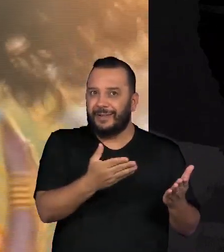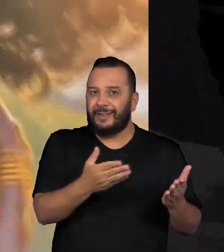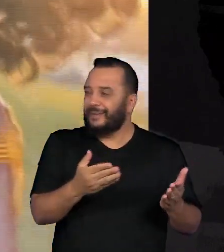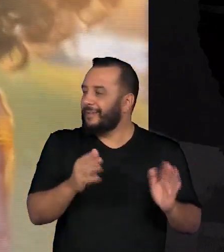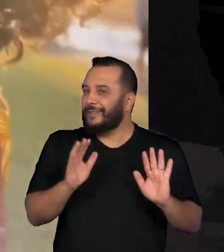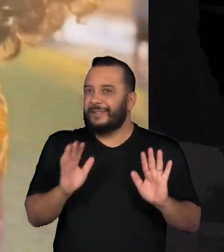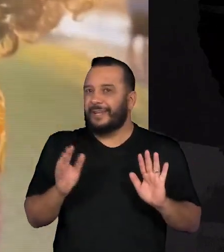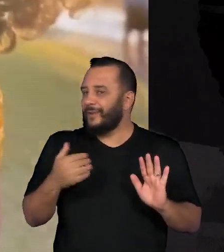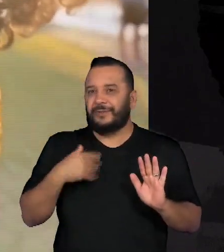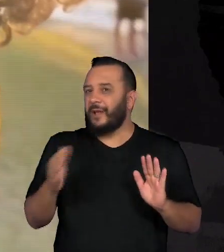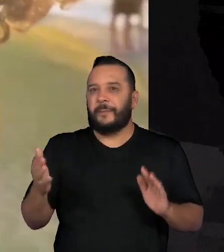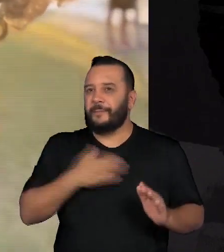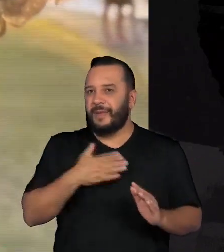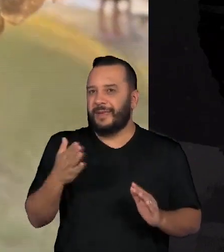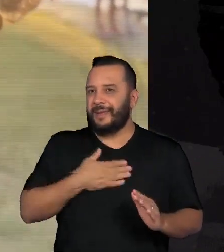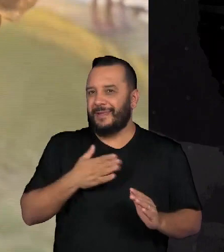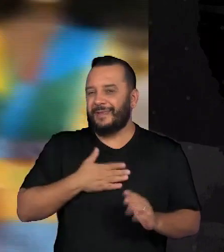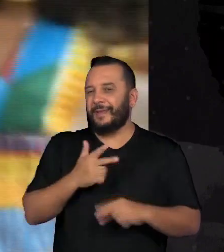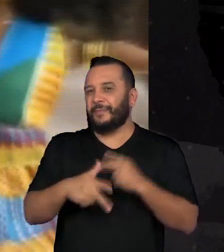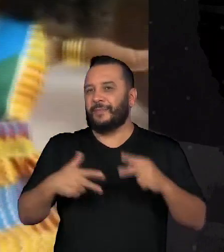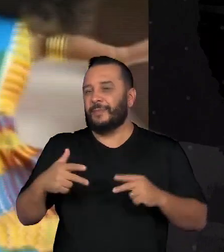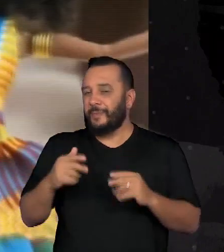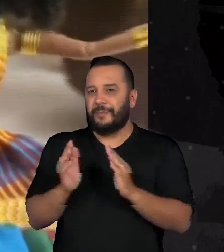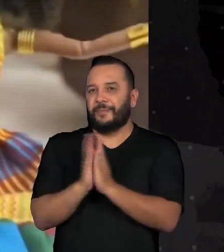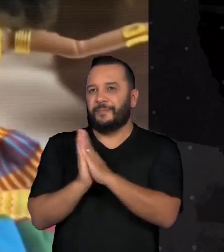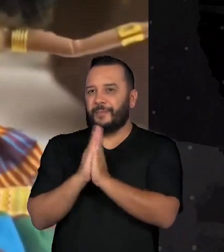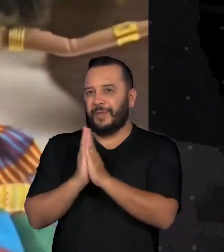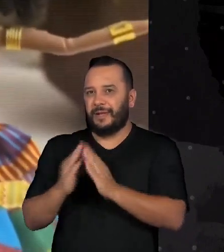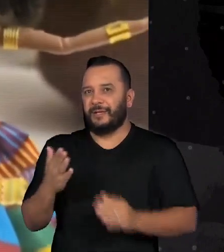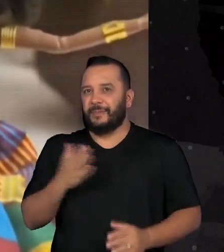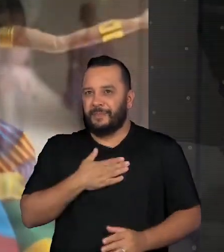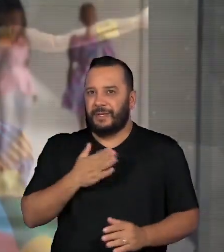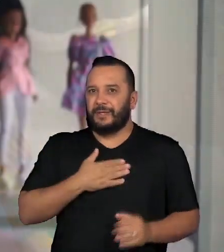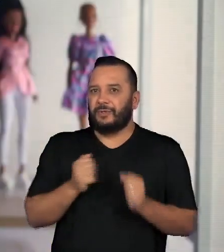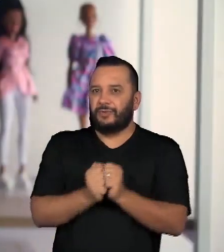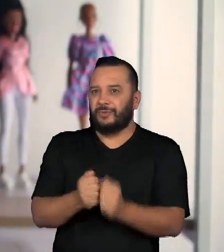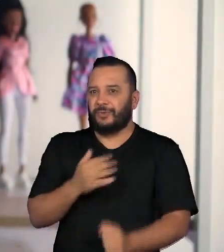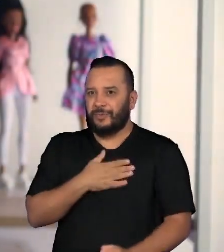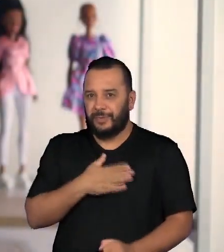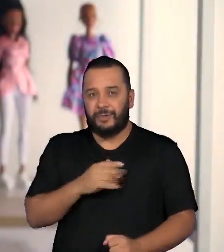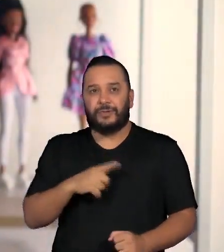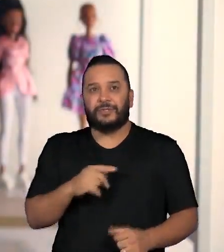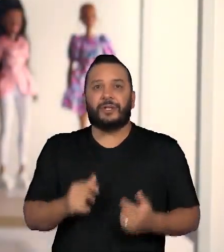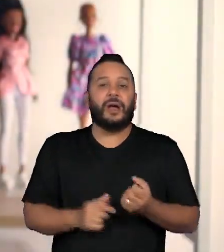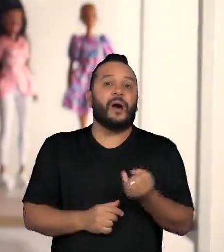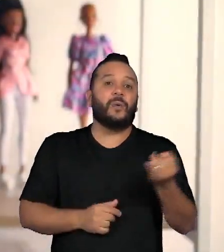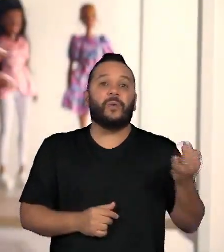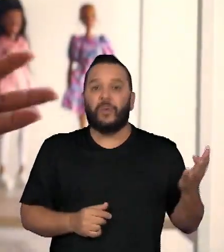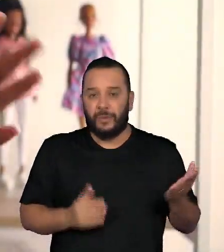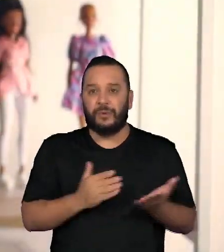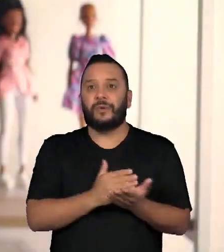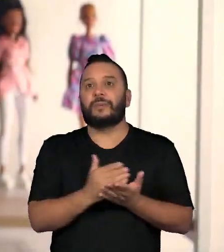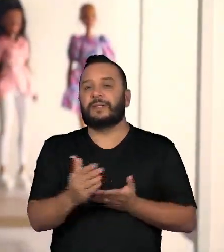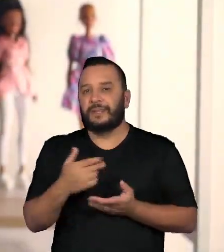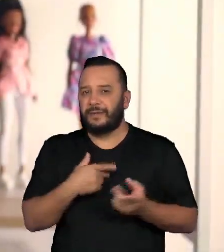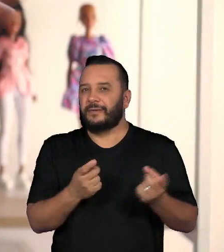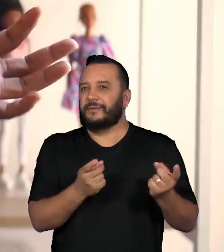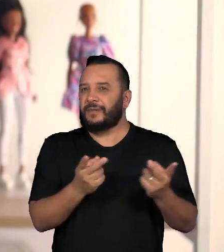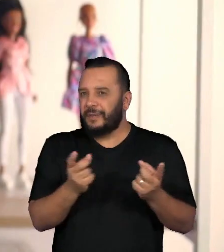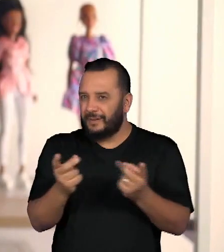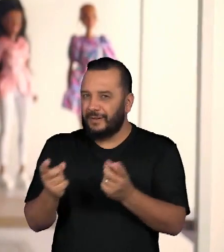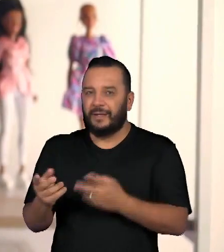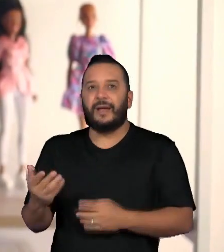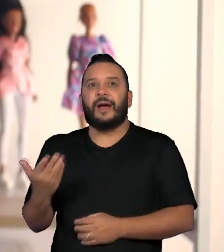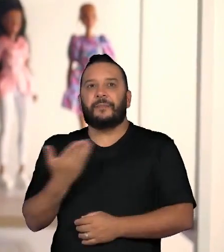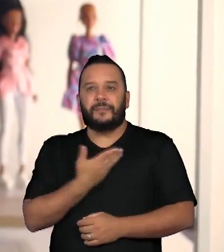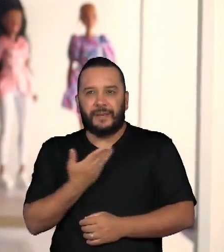esqueci. Eu falei, essa boneca é minha, eu preciso dela comigo. E aí, como eu tinha mais algumas, comecei a comercializar. E aí o amigo